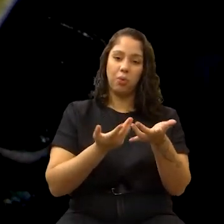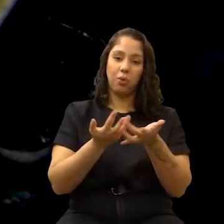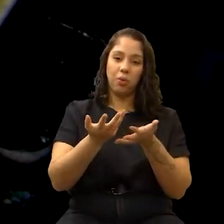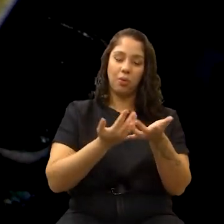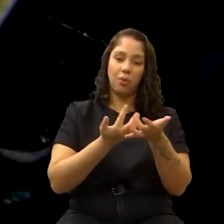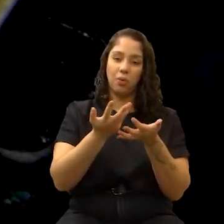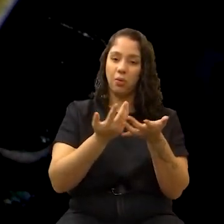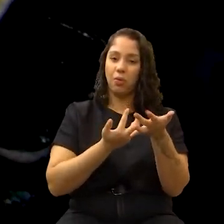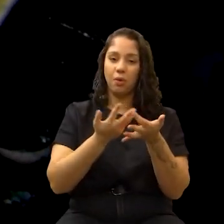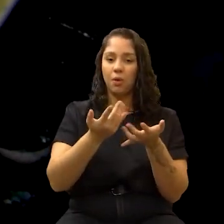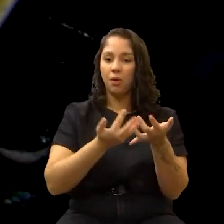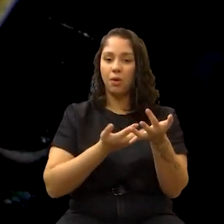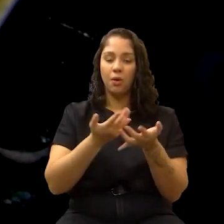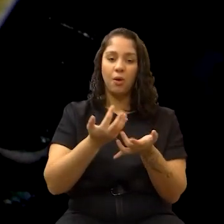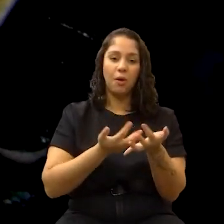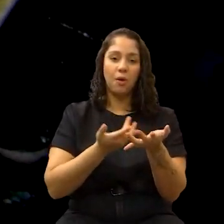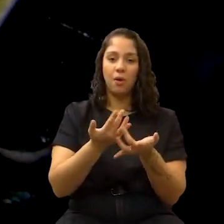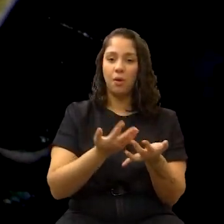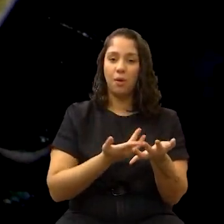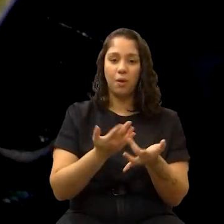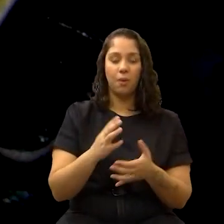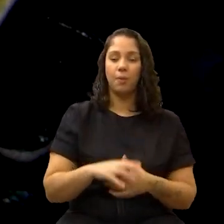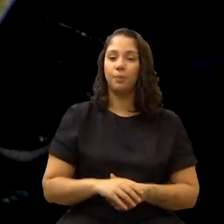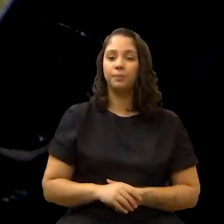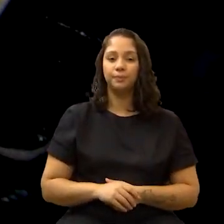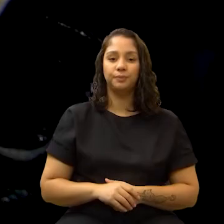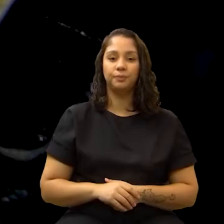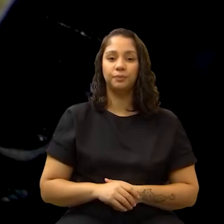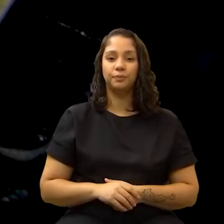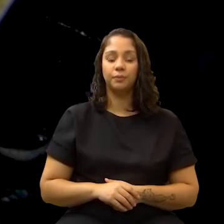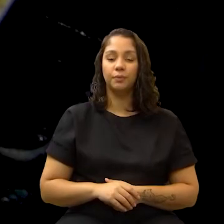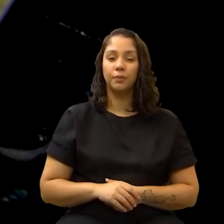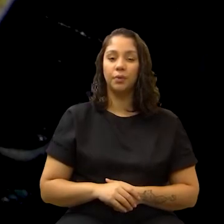E agora é só esperar ele dar uma refogadinha.